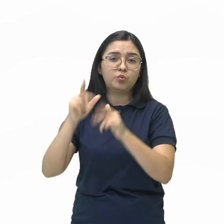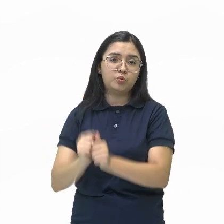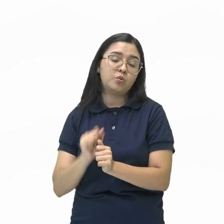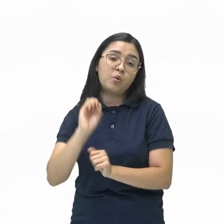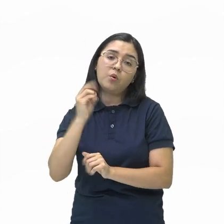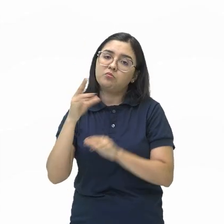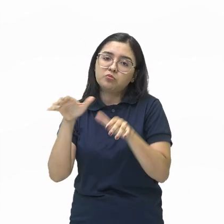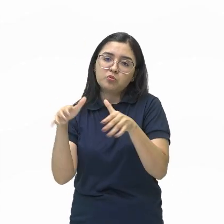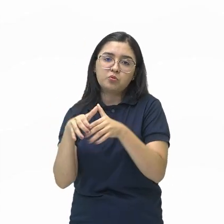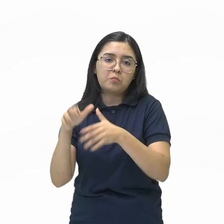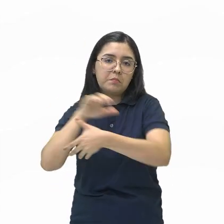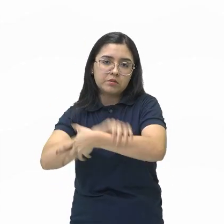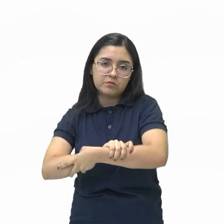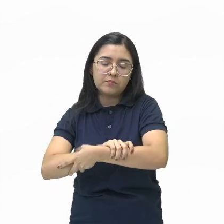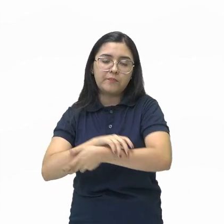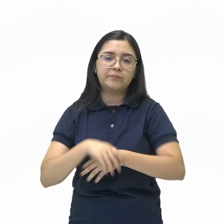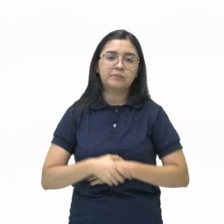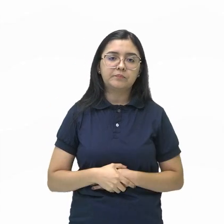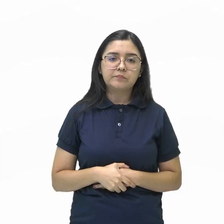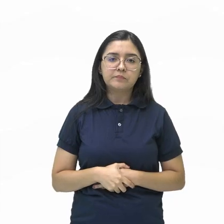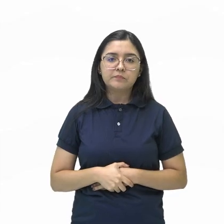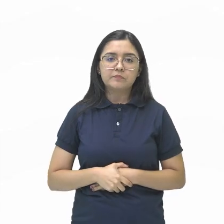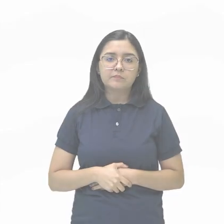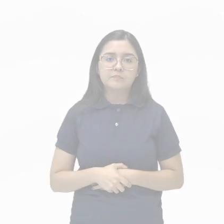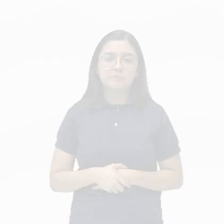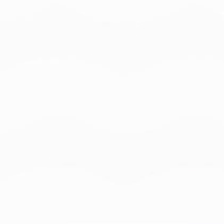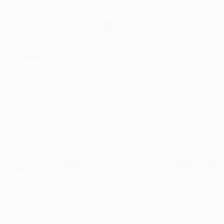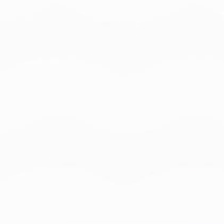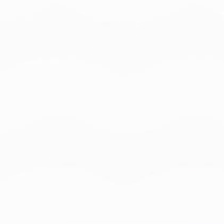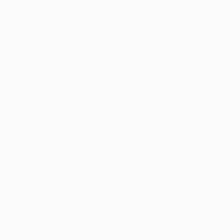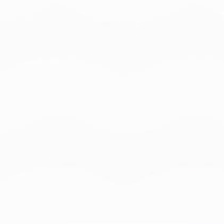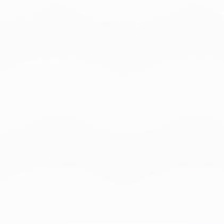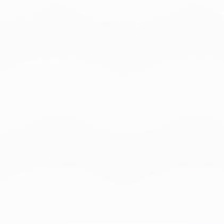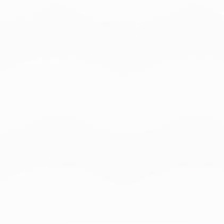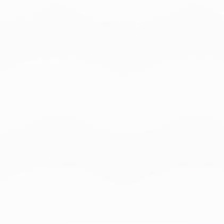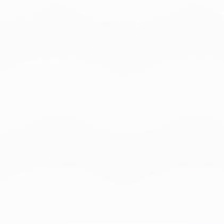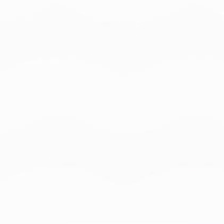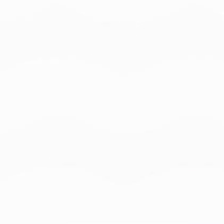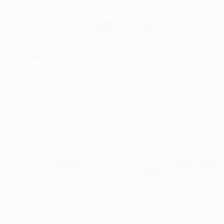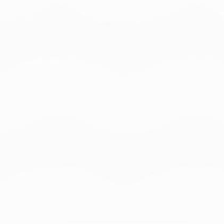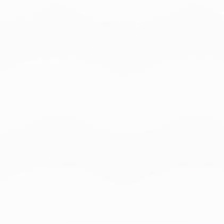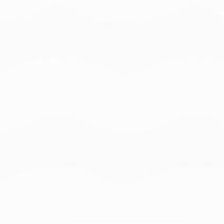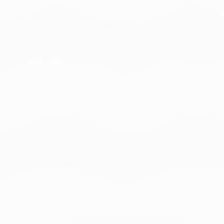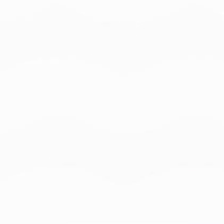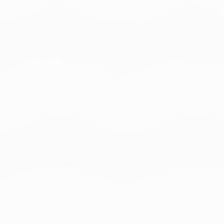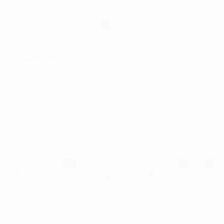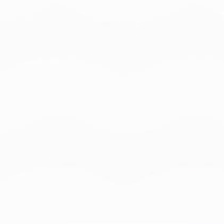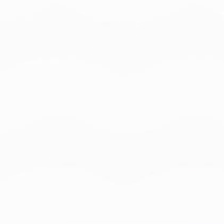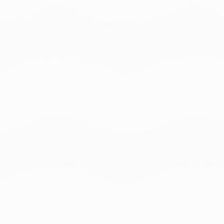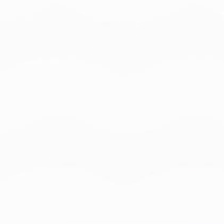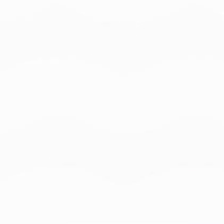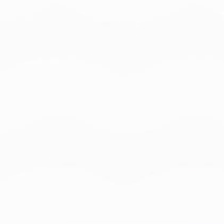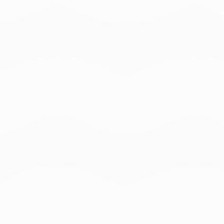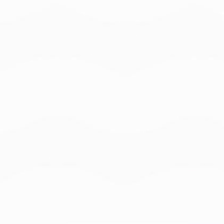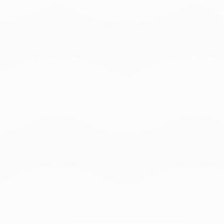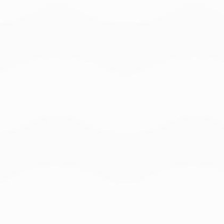um grupo, né? Aqui a gente representa nessa... E o trabalhador, ele vai, então, oferecer